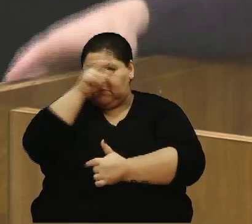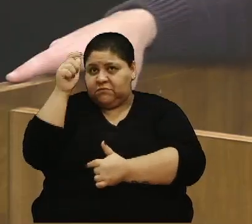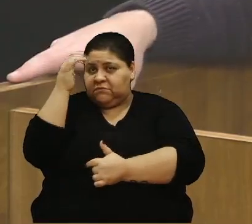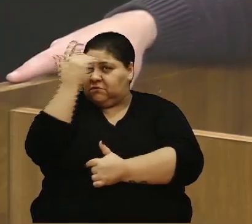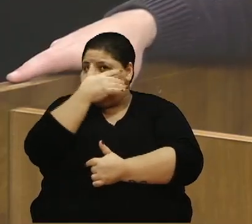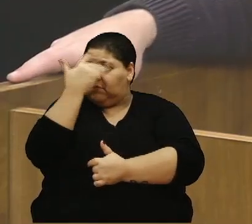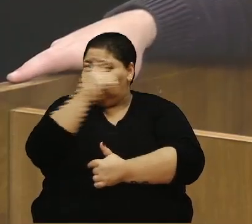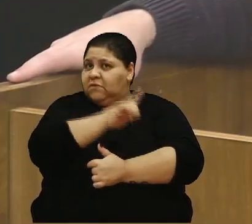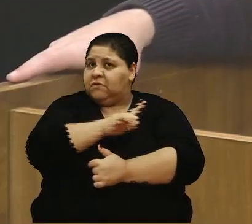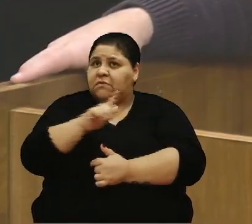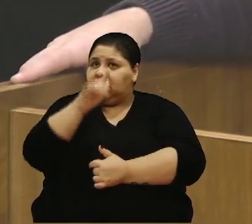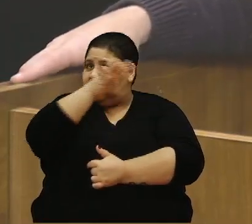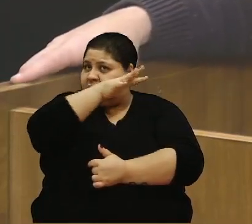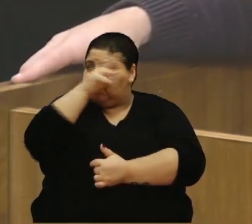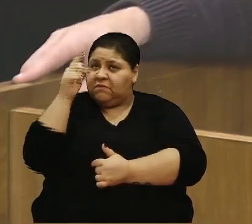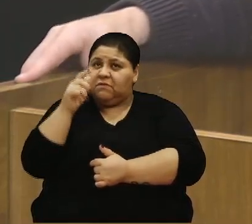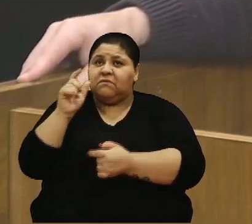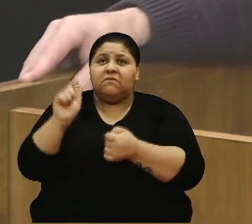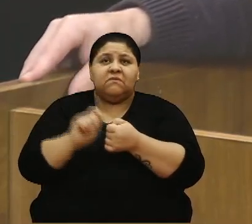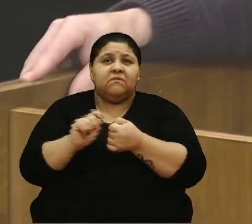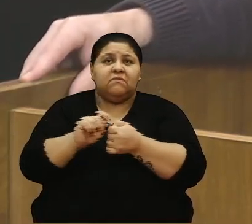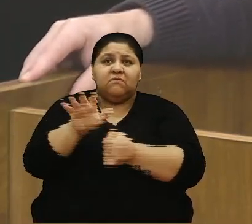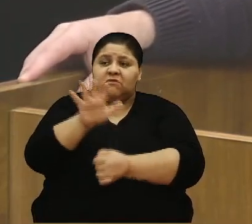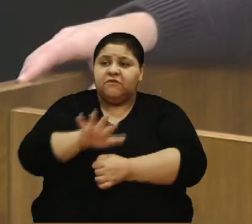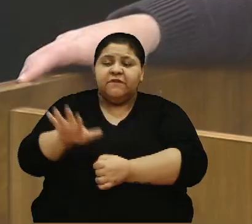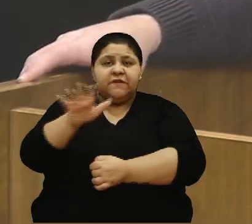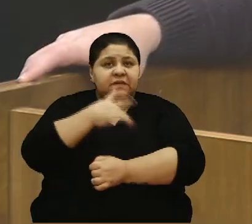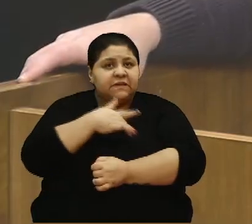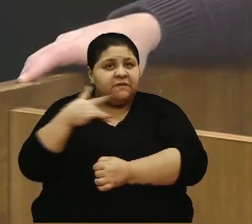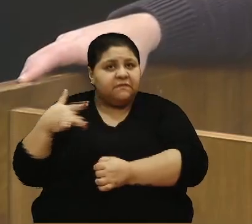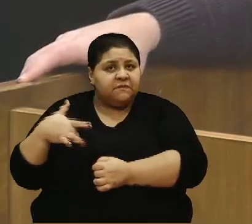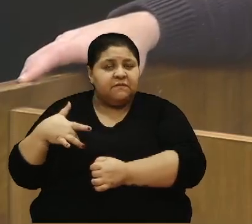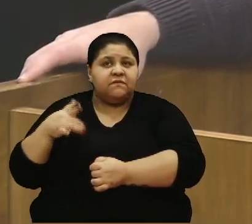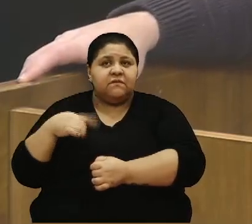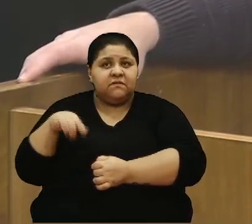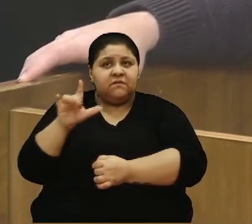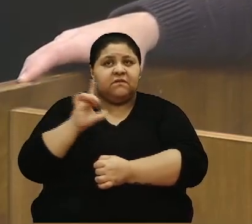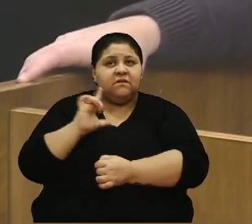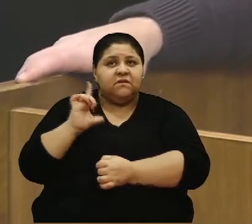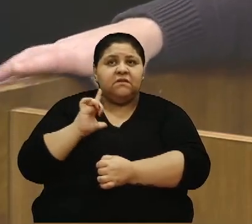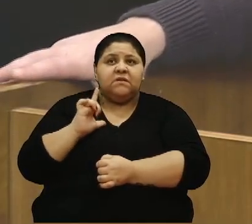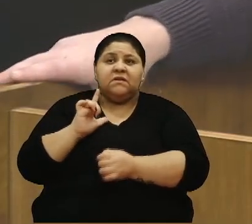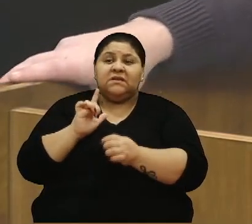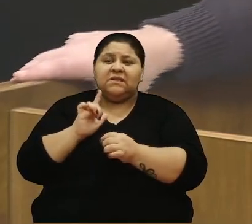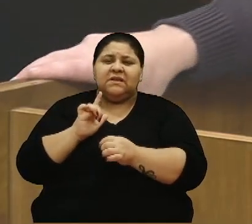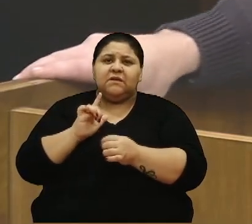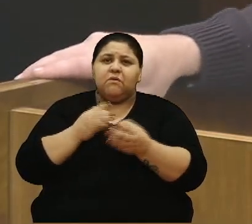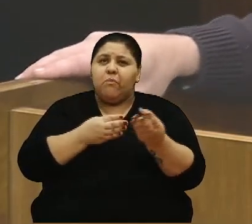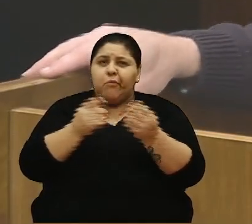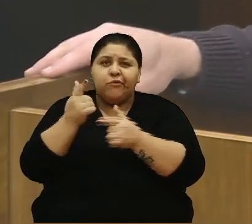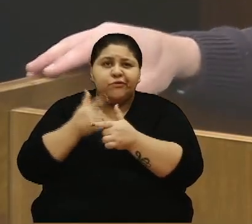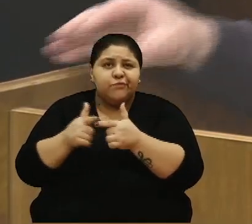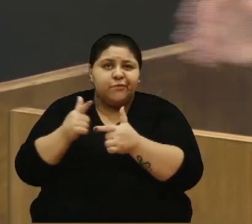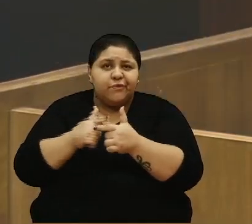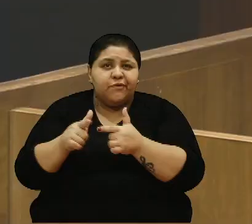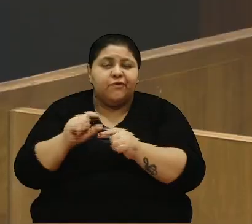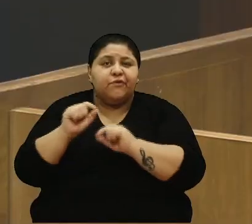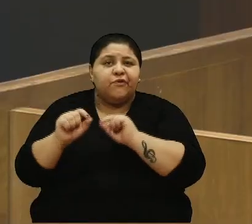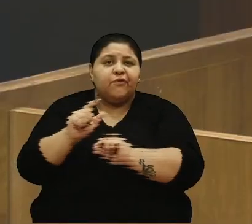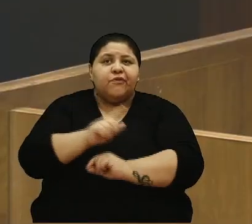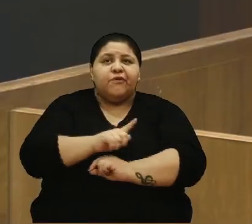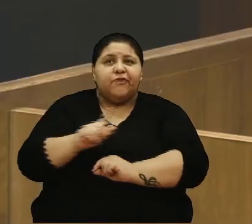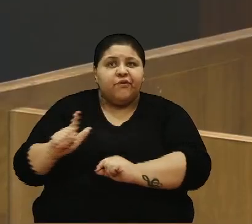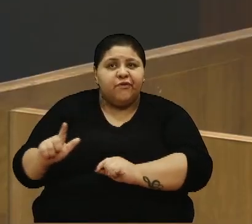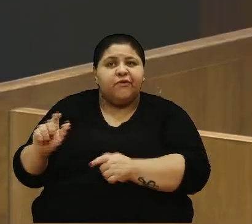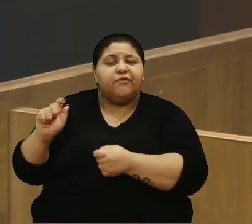governo municipal, vem fazendo na área da saúde. Por mais que a gente tenha diversos problemas na área da saúde, o que o governo